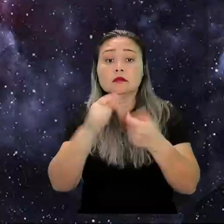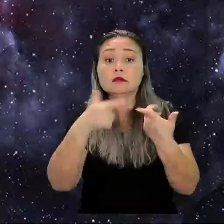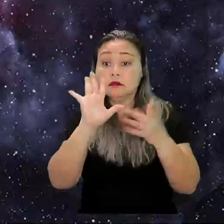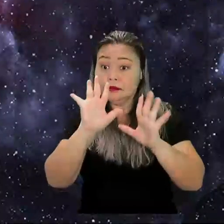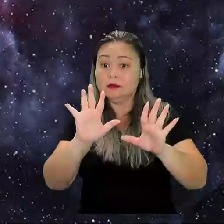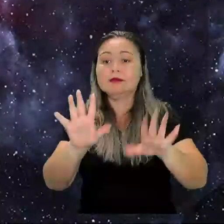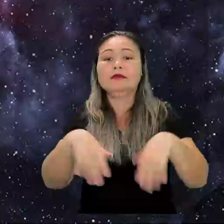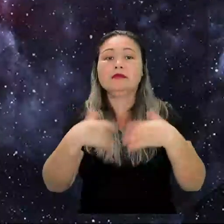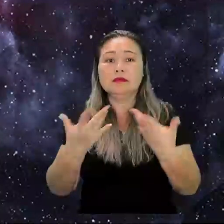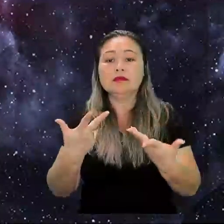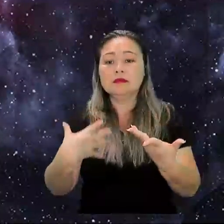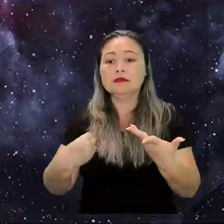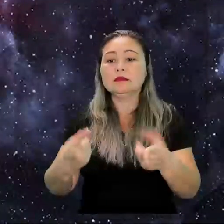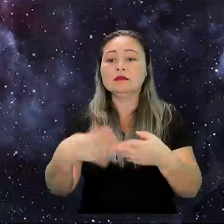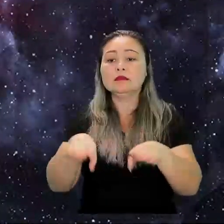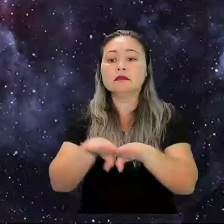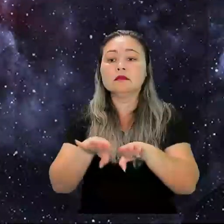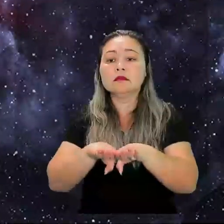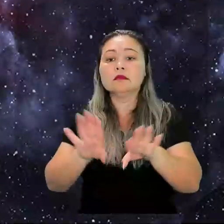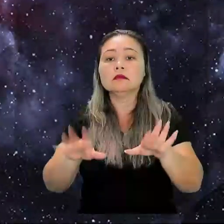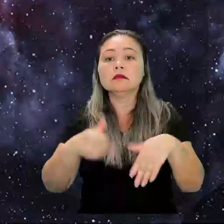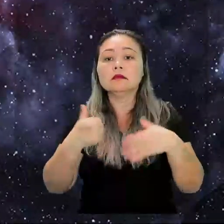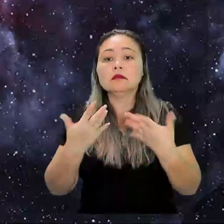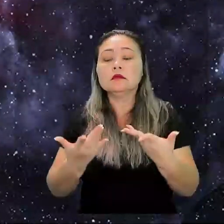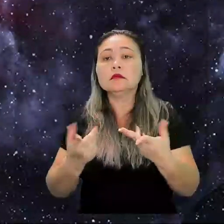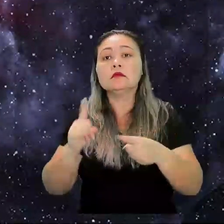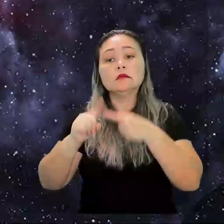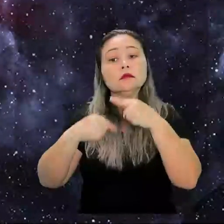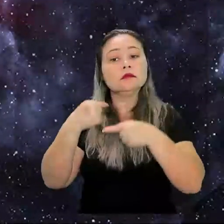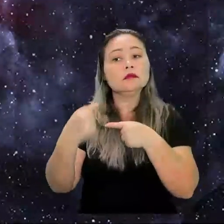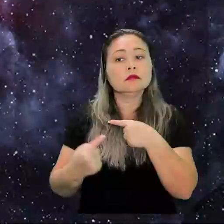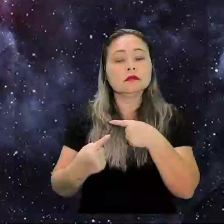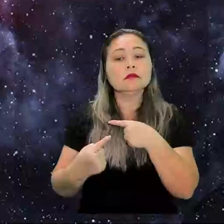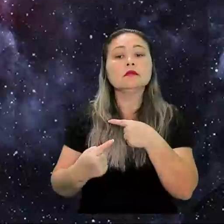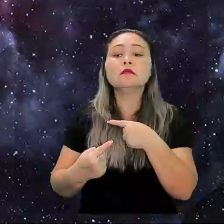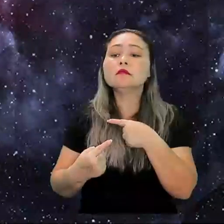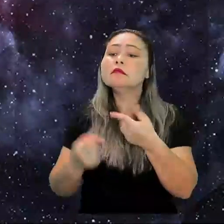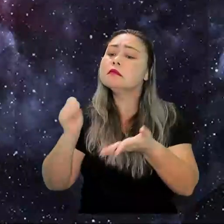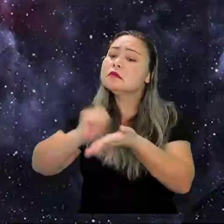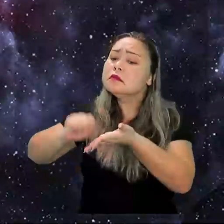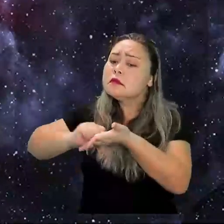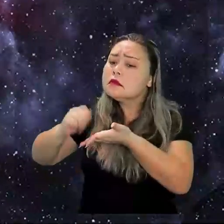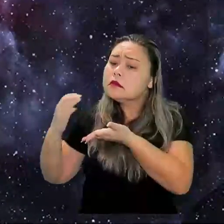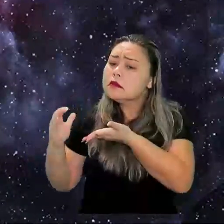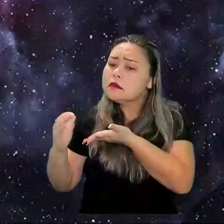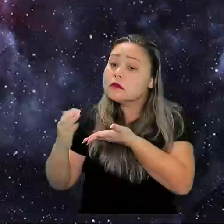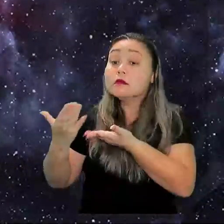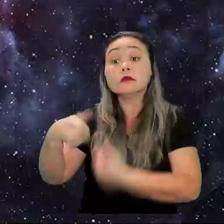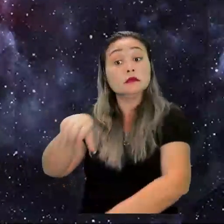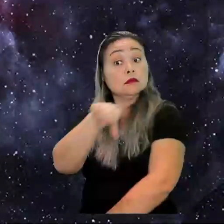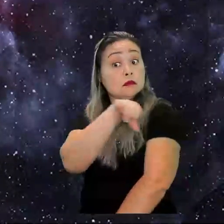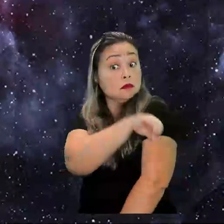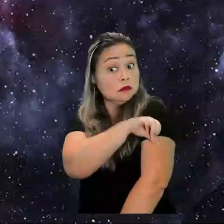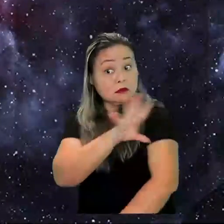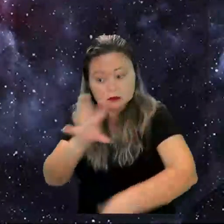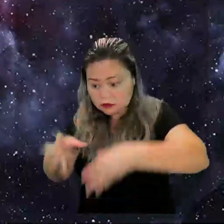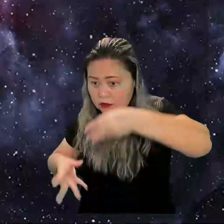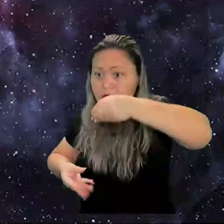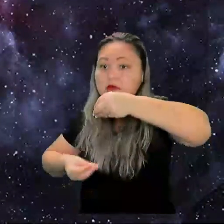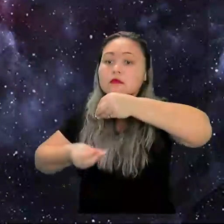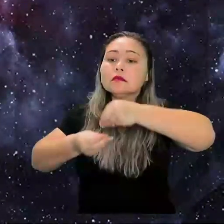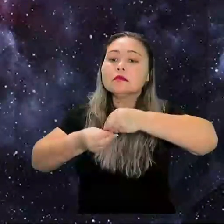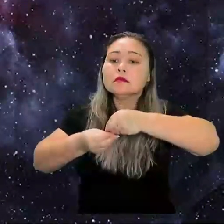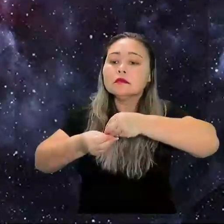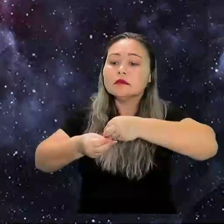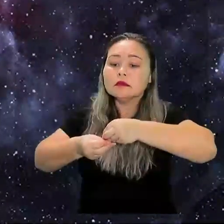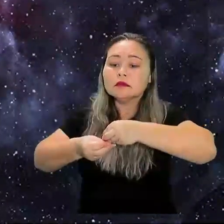4º ano? E o meu filho também. Então, e depois pegou lá notação científica, que já é do 9º, agregou,